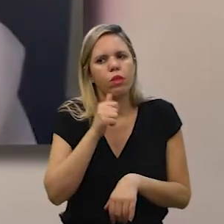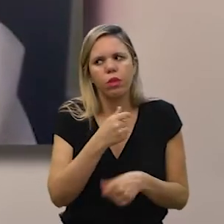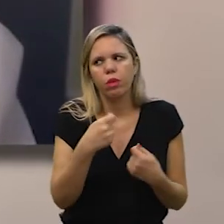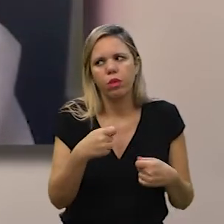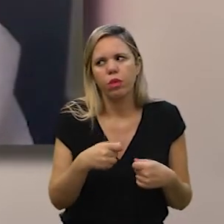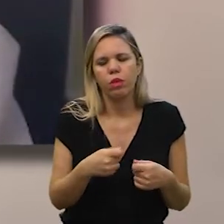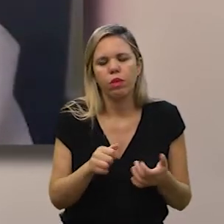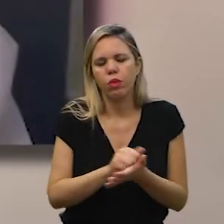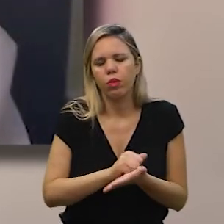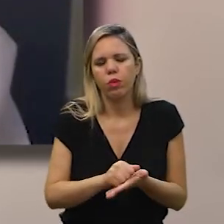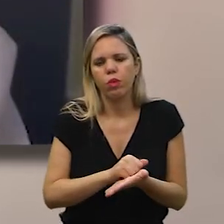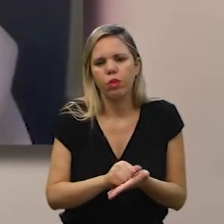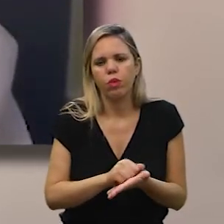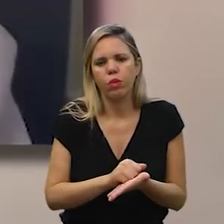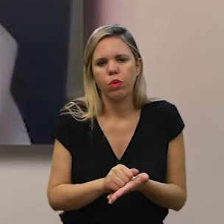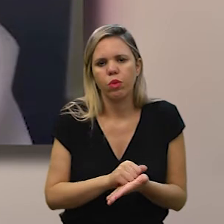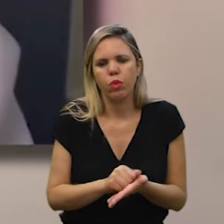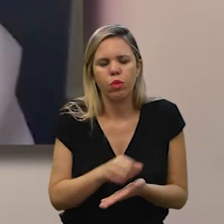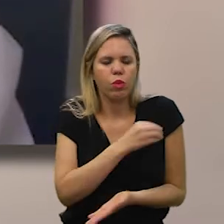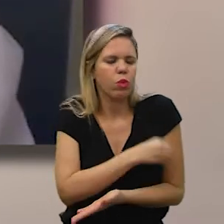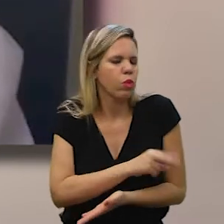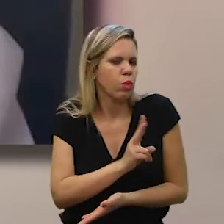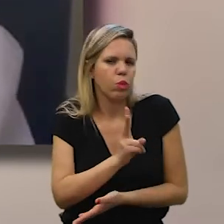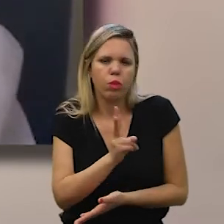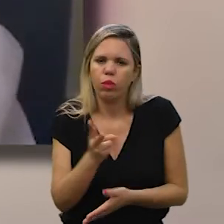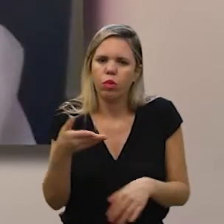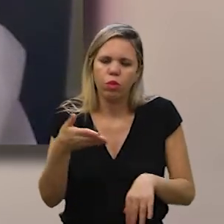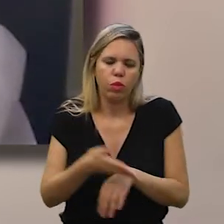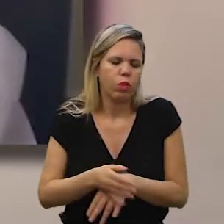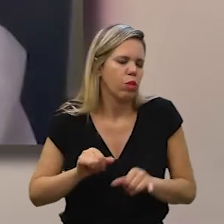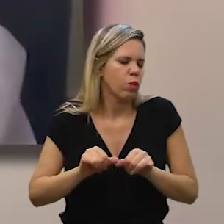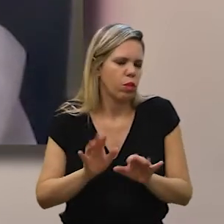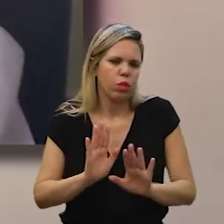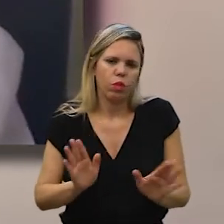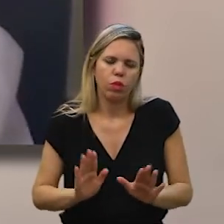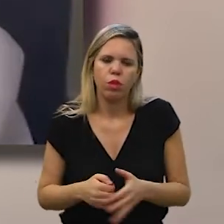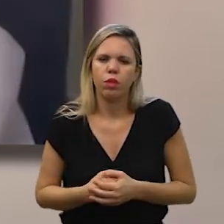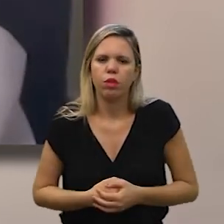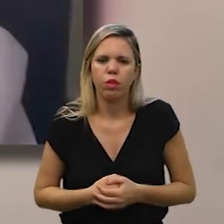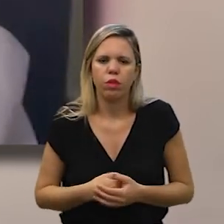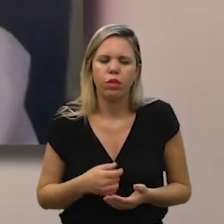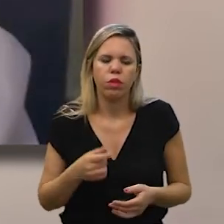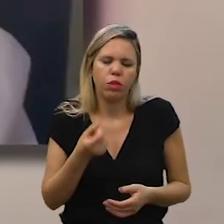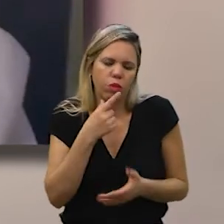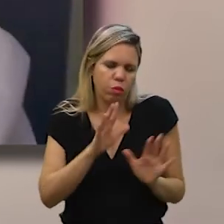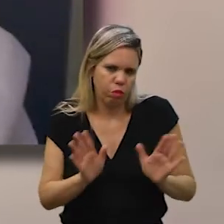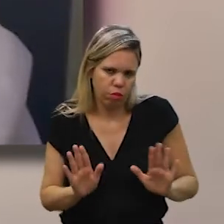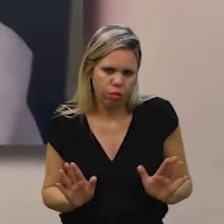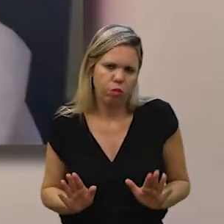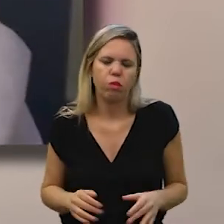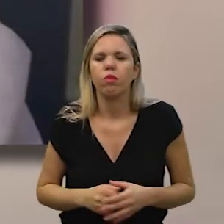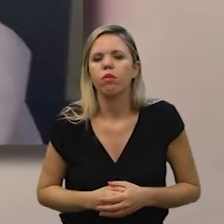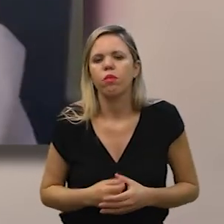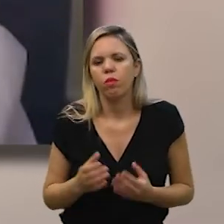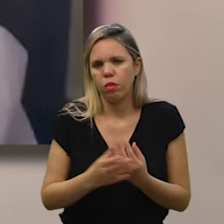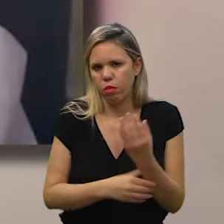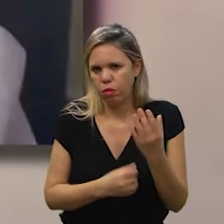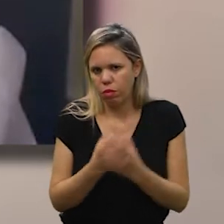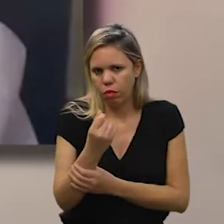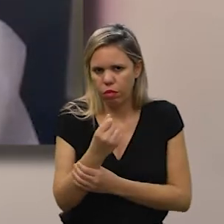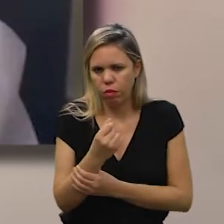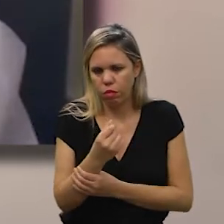não precisaria ficar lavando, passando álcool gel quando ela entrar no supermercado, na farmácia e tudo mais, porque ela está de